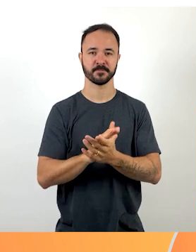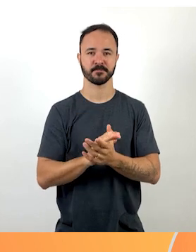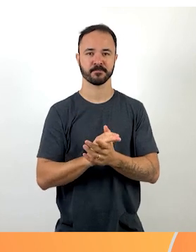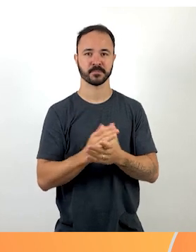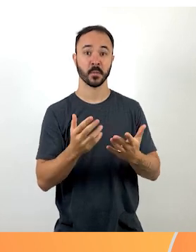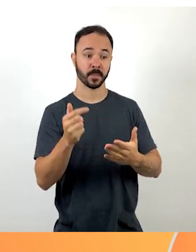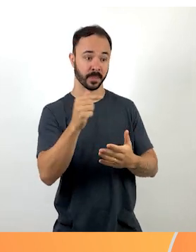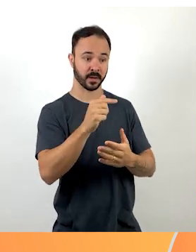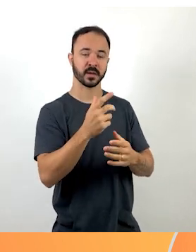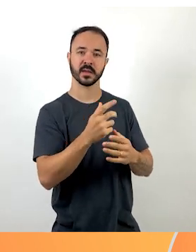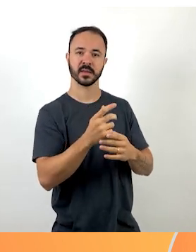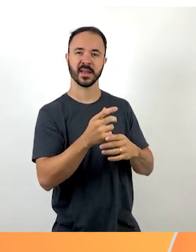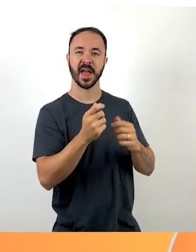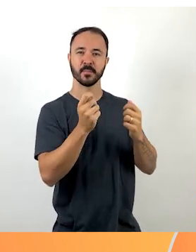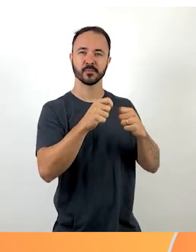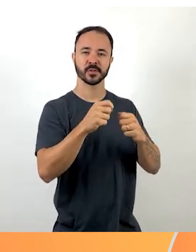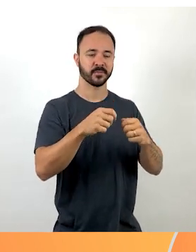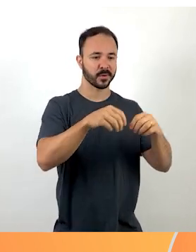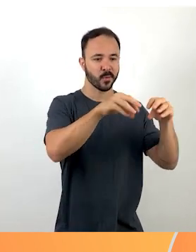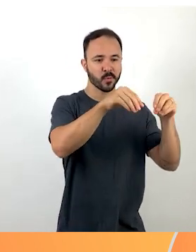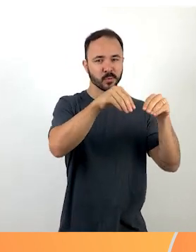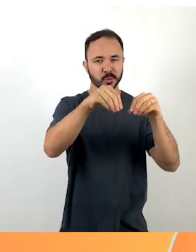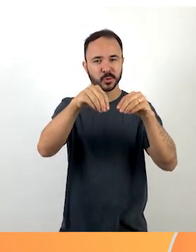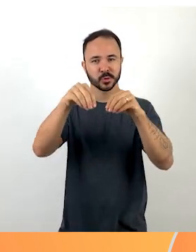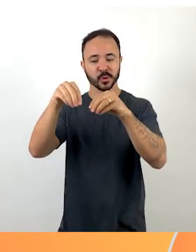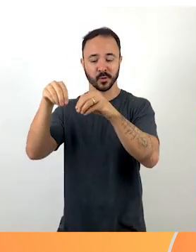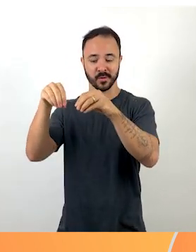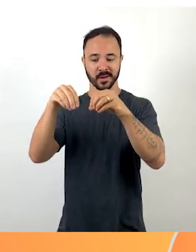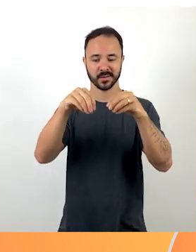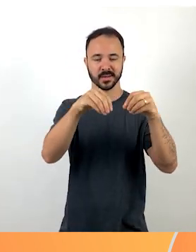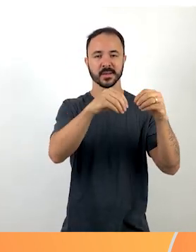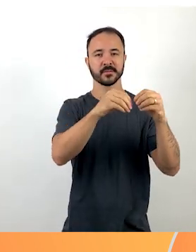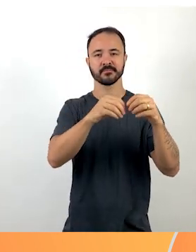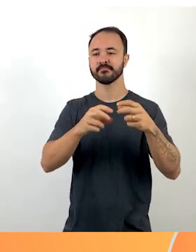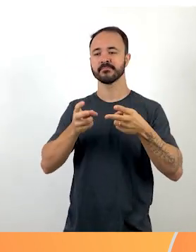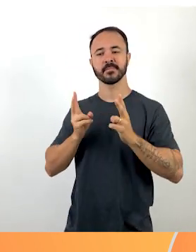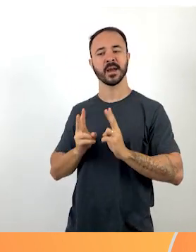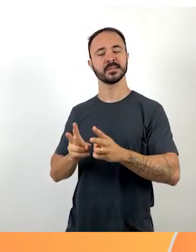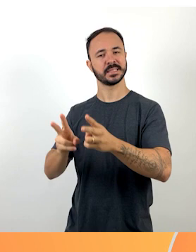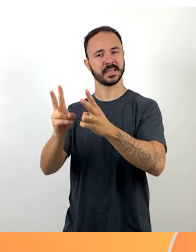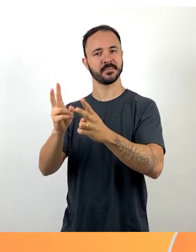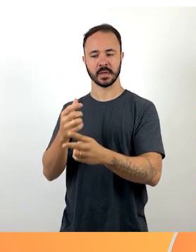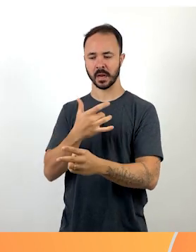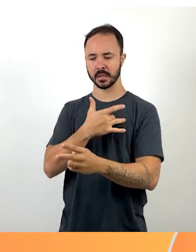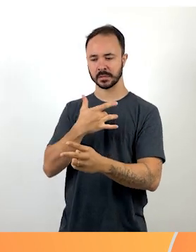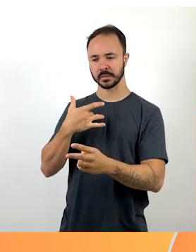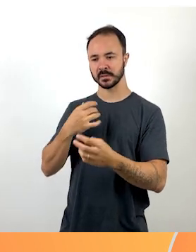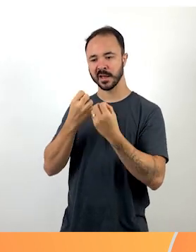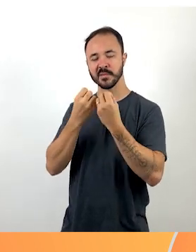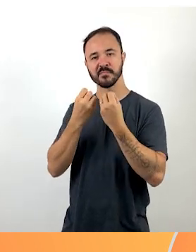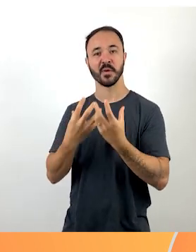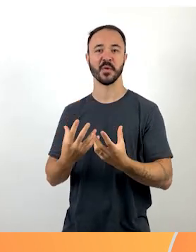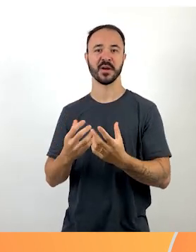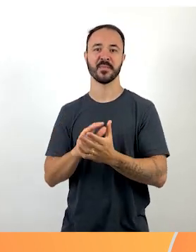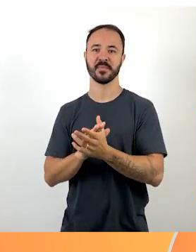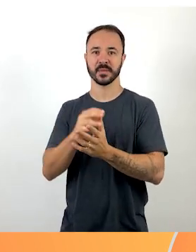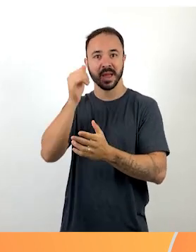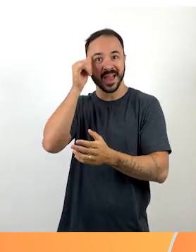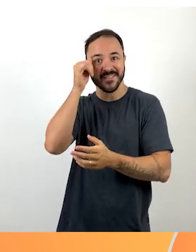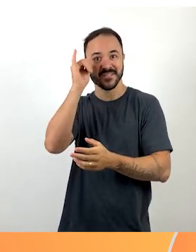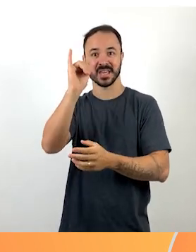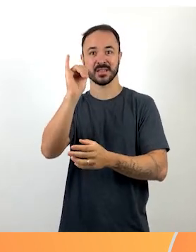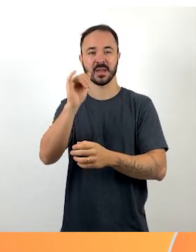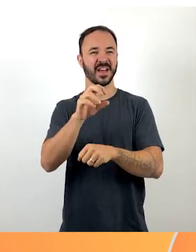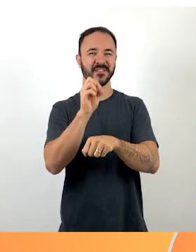cultivo orgânico ele protege o solo, porque ele não mata micro-organismos que são extremamente importantes para a fertilidade do solo, e também